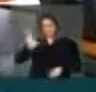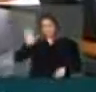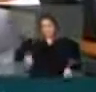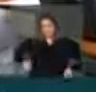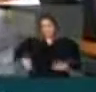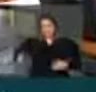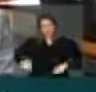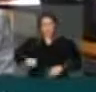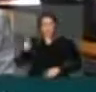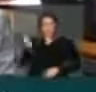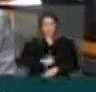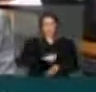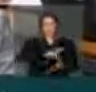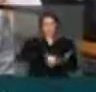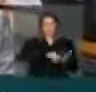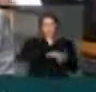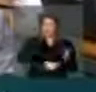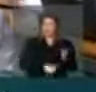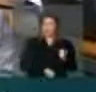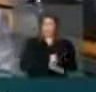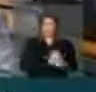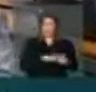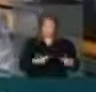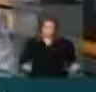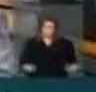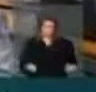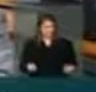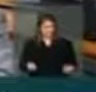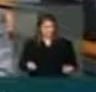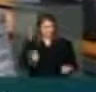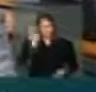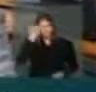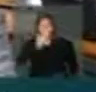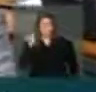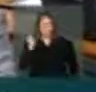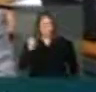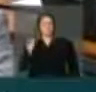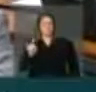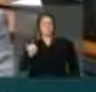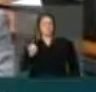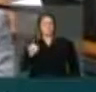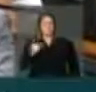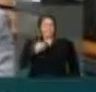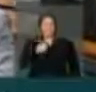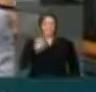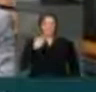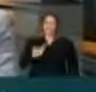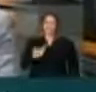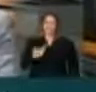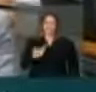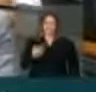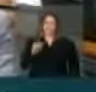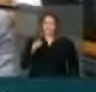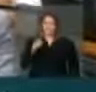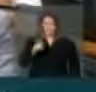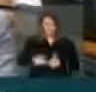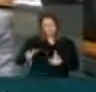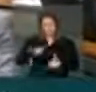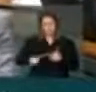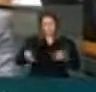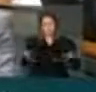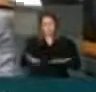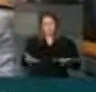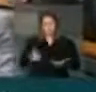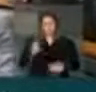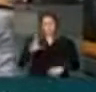é gravíssimo. Então, eu quero começar a minha fala dizendo que, realmente, eu entendo que a crise foi uma crise construída por esse